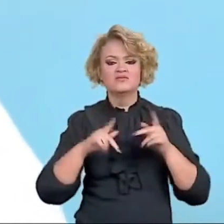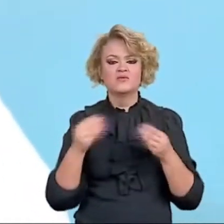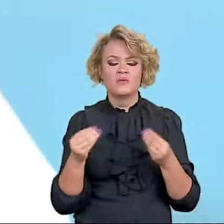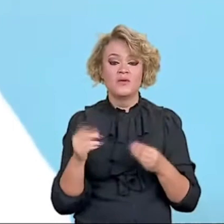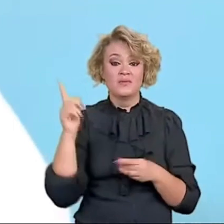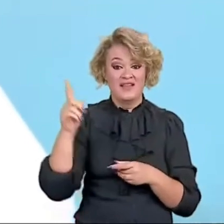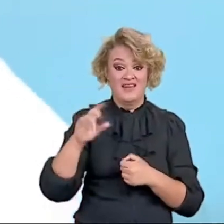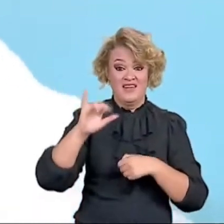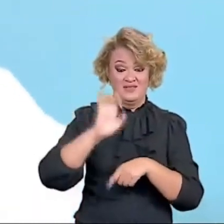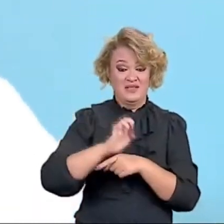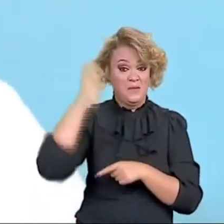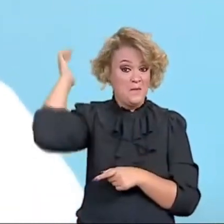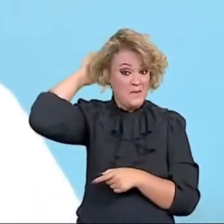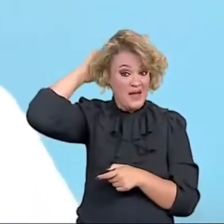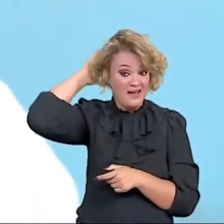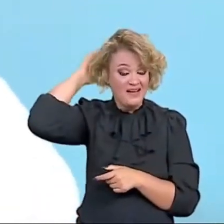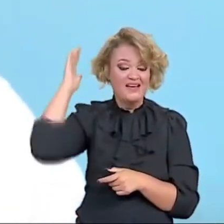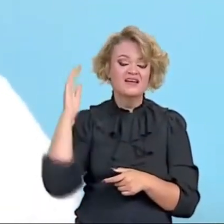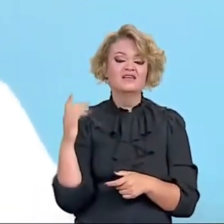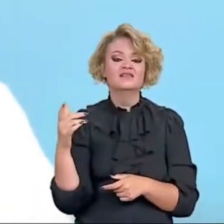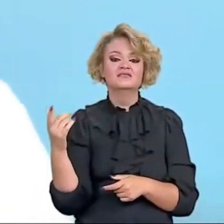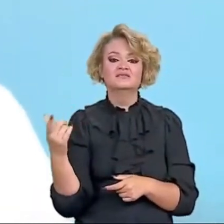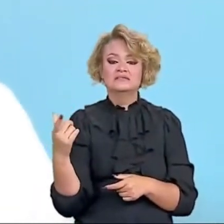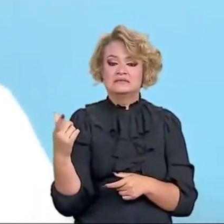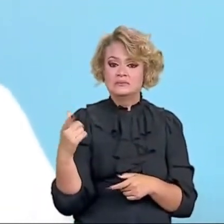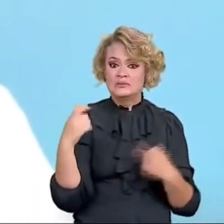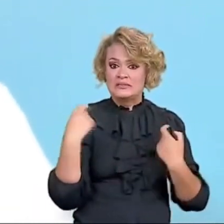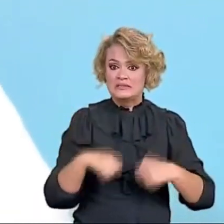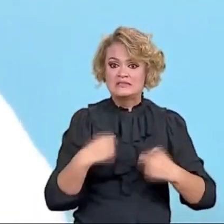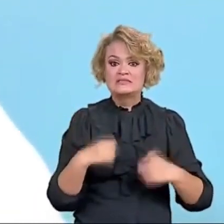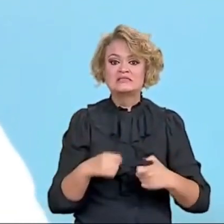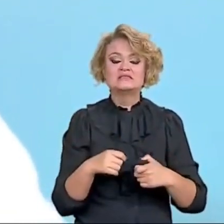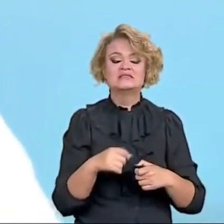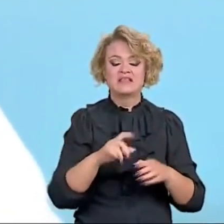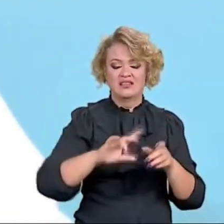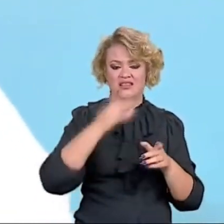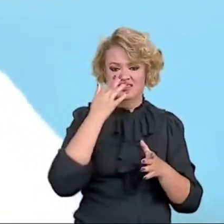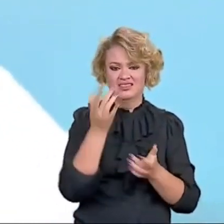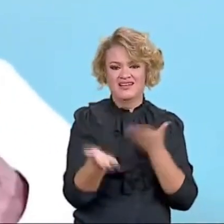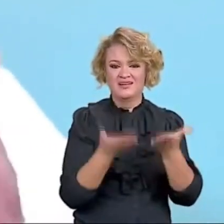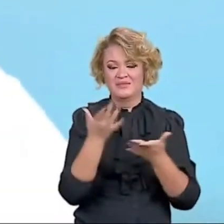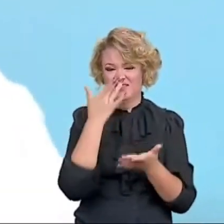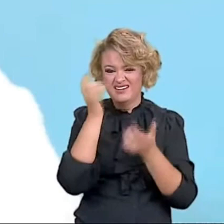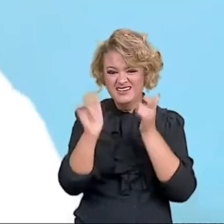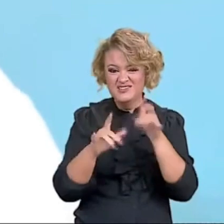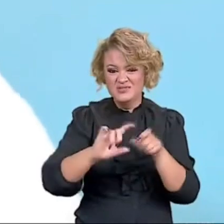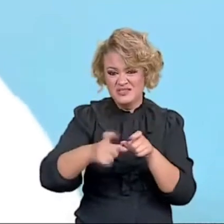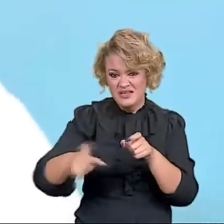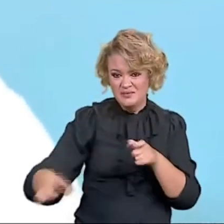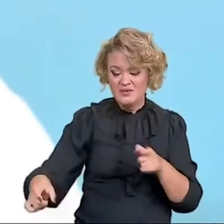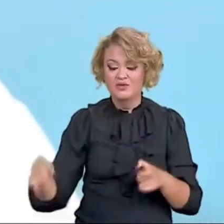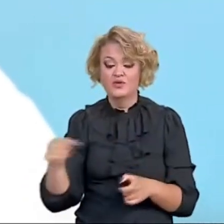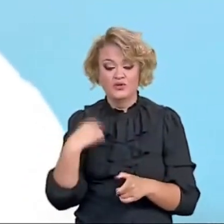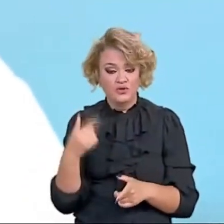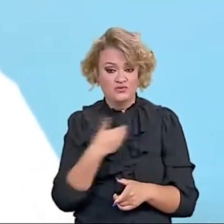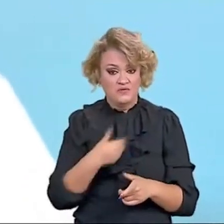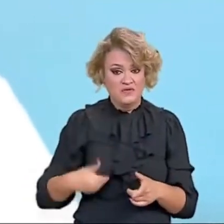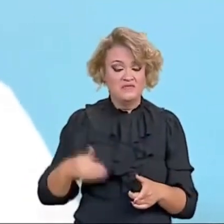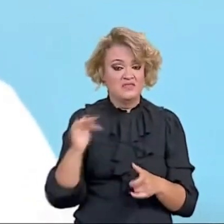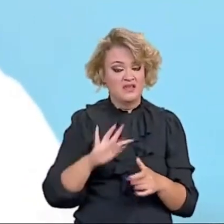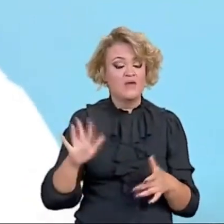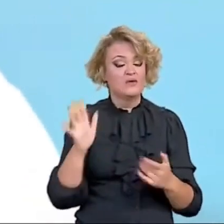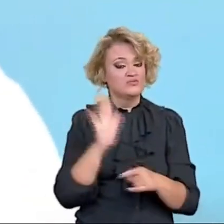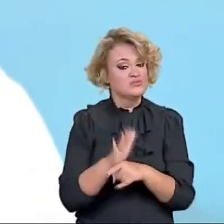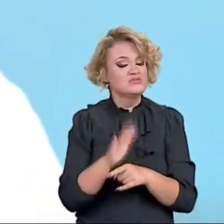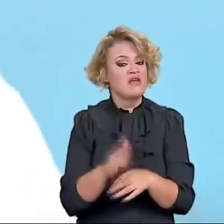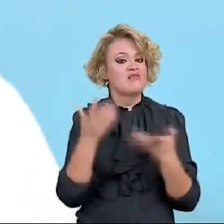que tem necessidade de muito saneamento básico. Uhum. E nós, do governo federal, queremos contribuir para que a gente dê